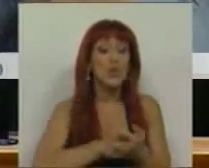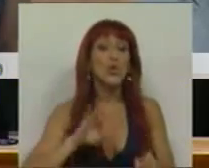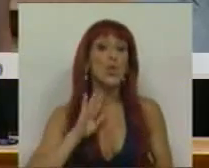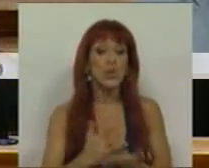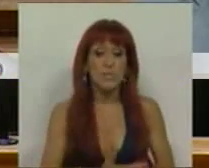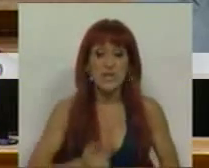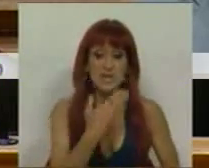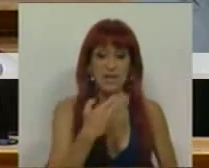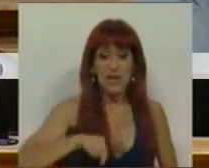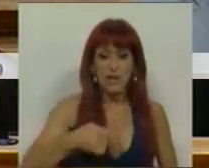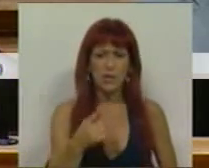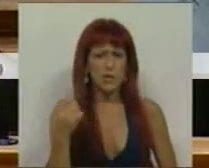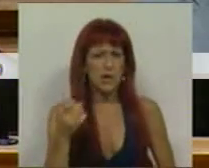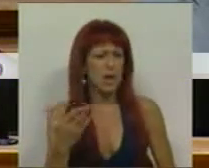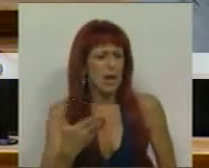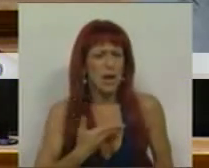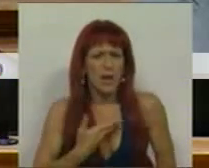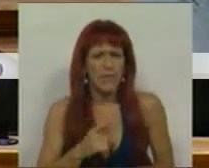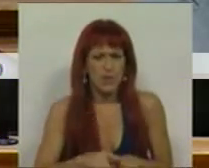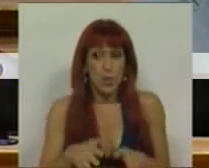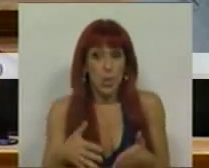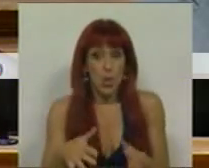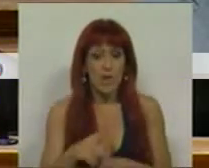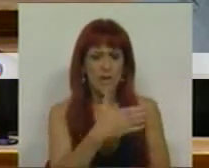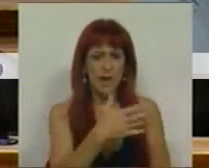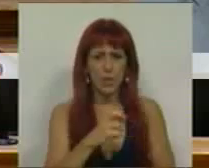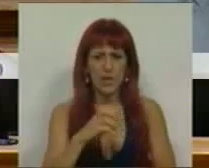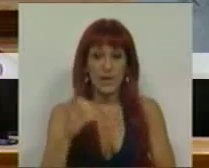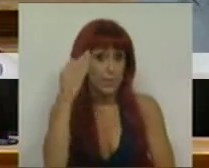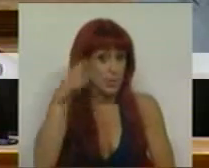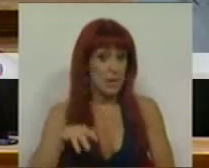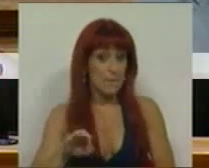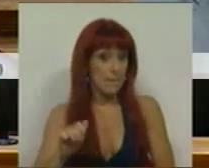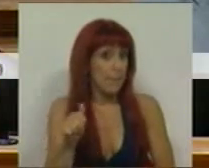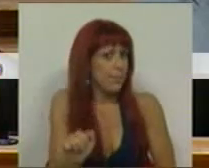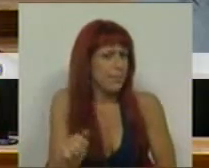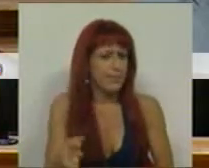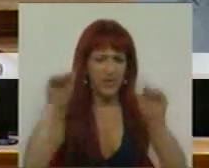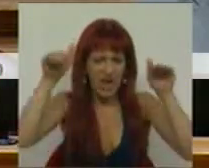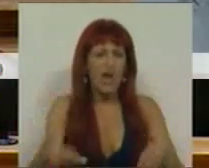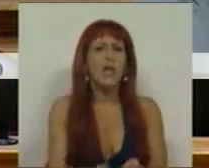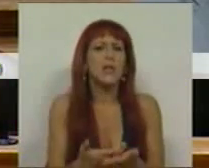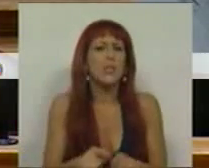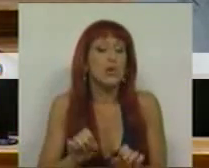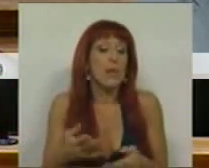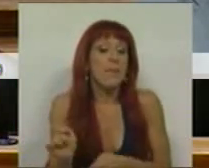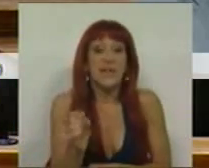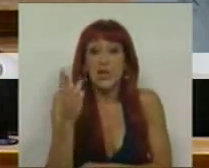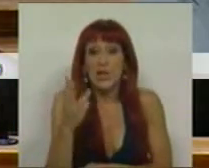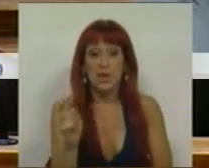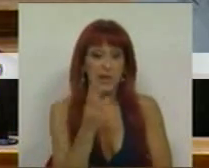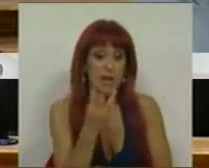desemprego, 17,6. A dívida a chegar, de facto, aos 130% do PIB. Queda da economia no primeiro